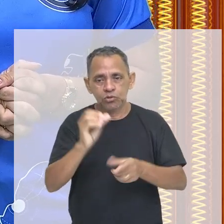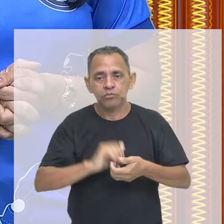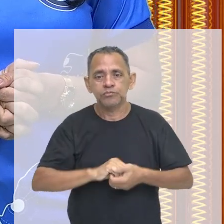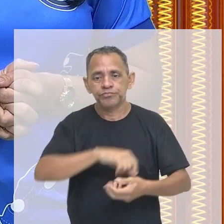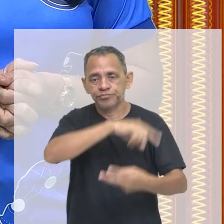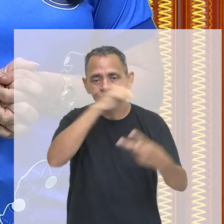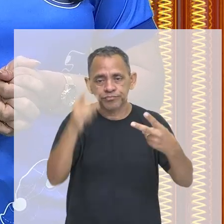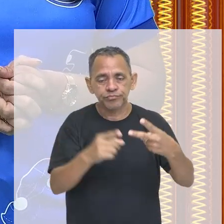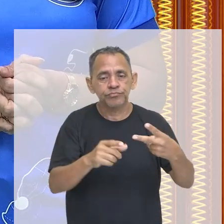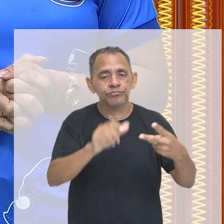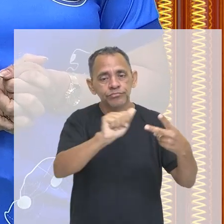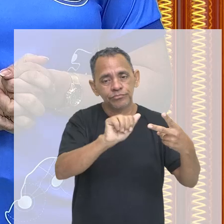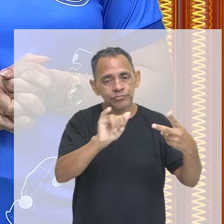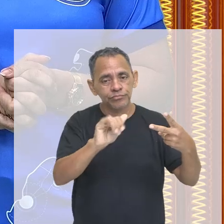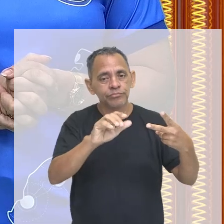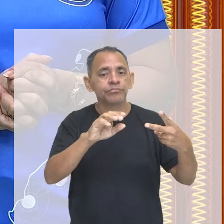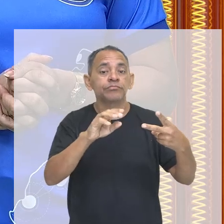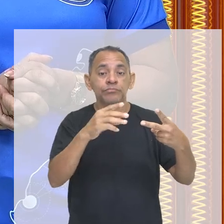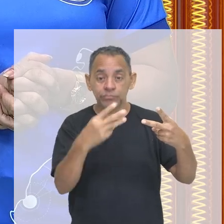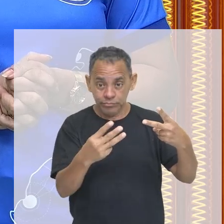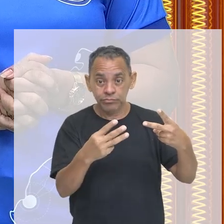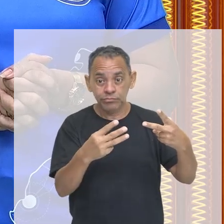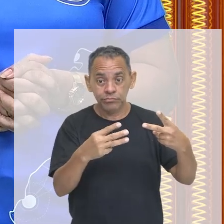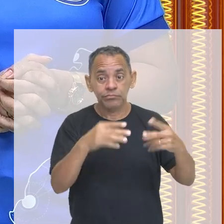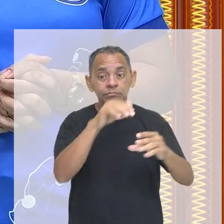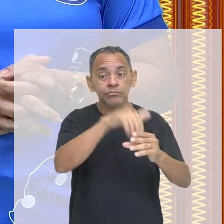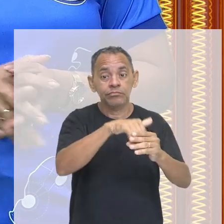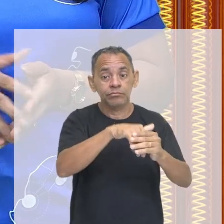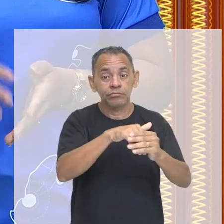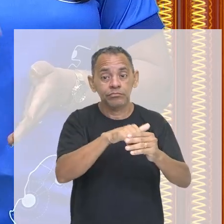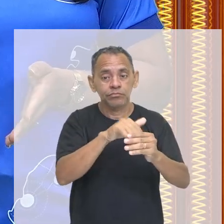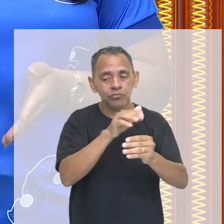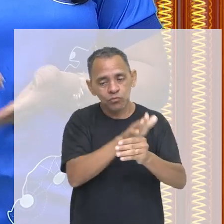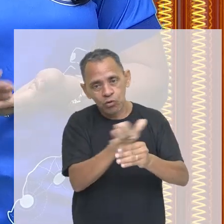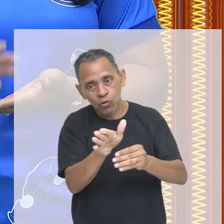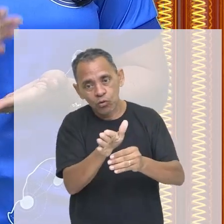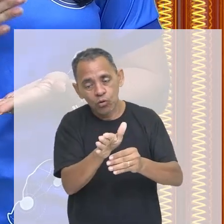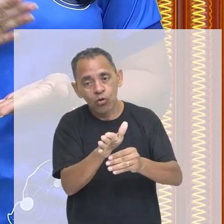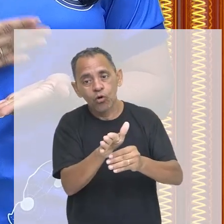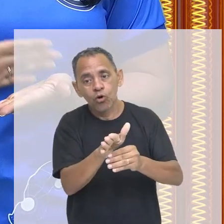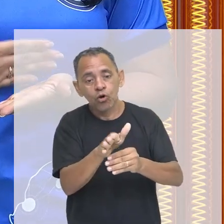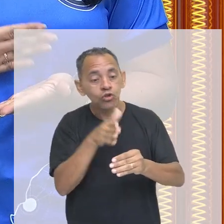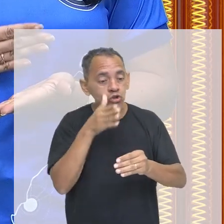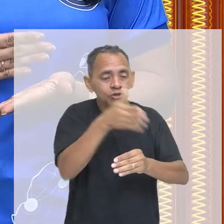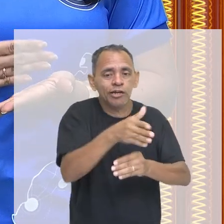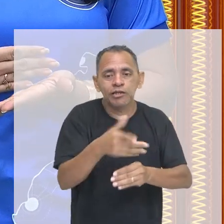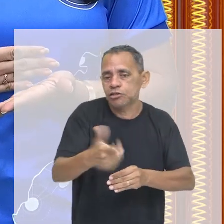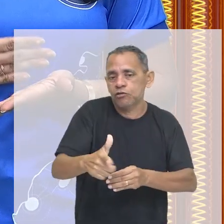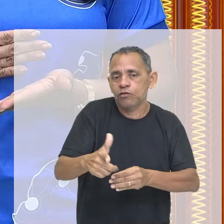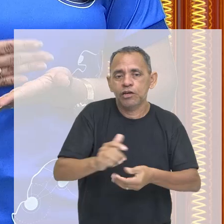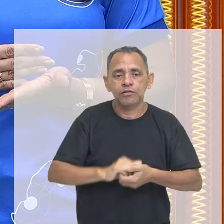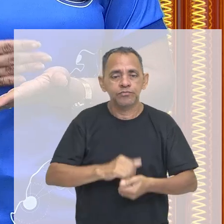o AI3, em que temos as eleições indiretas, que foi instituído em